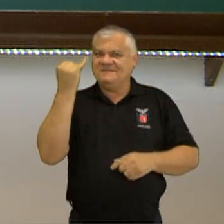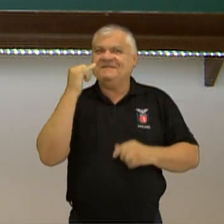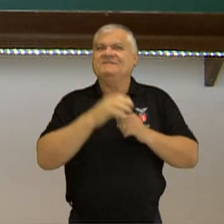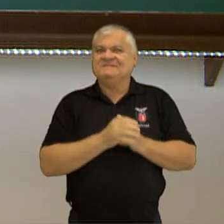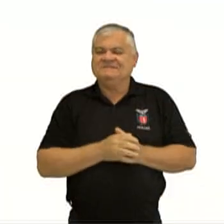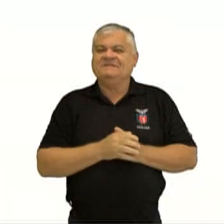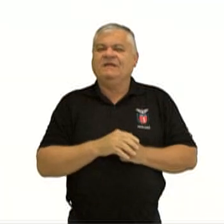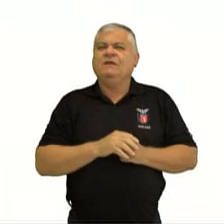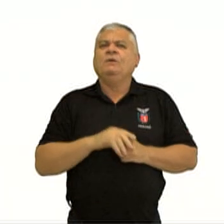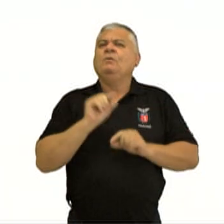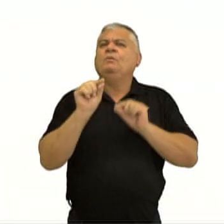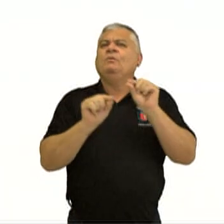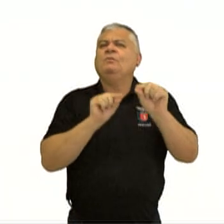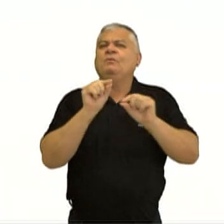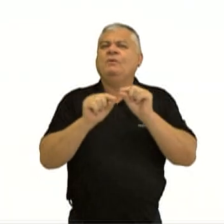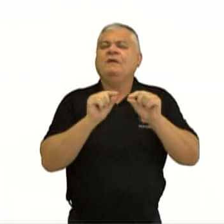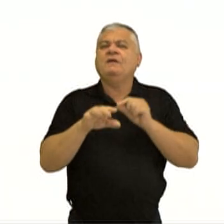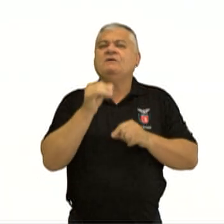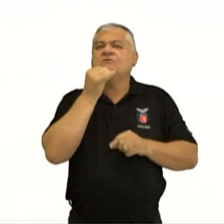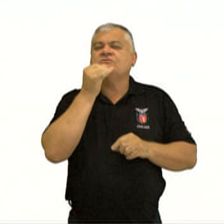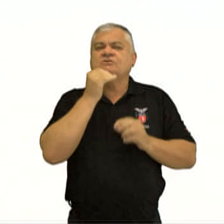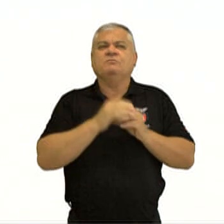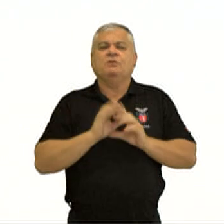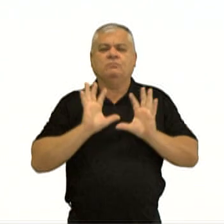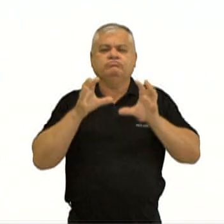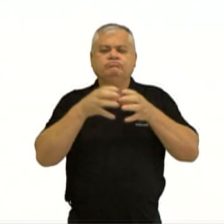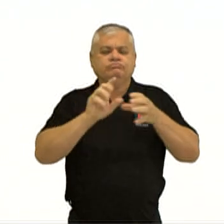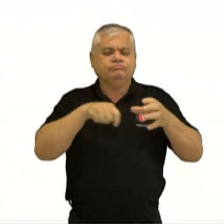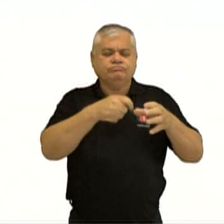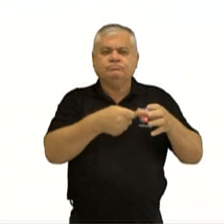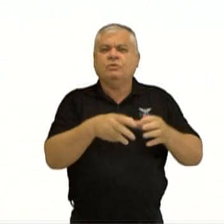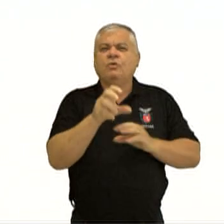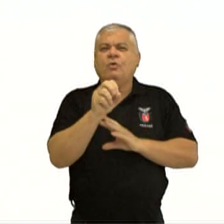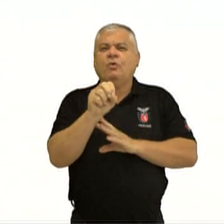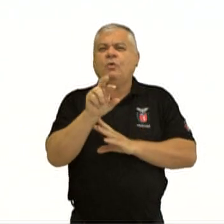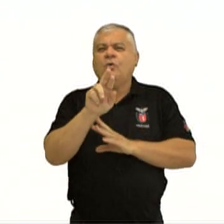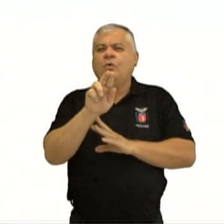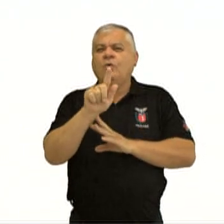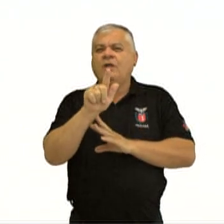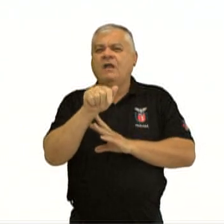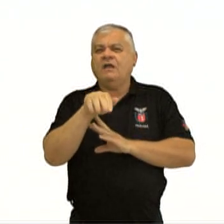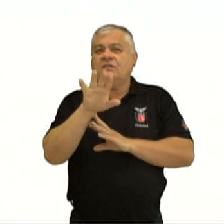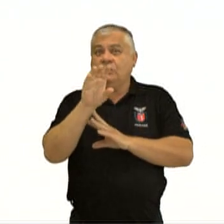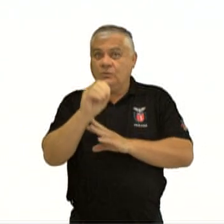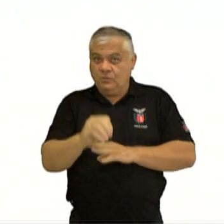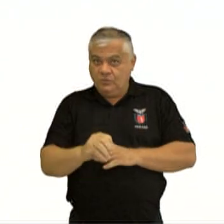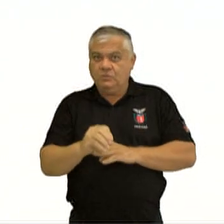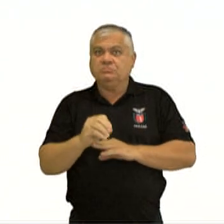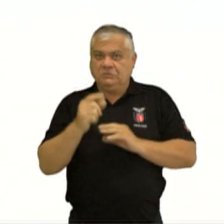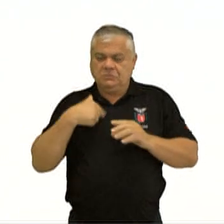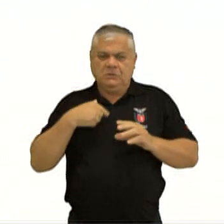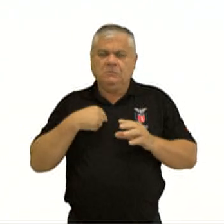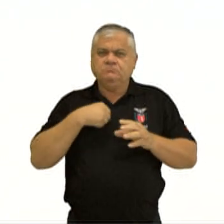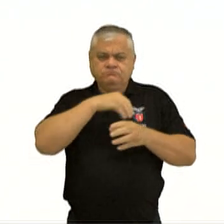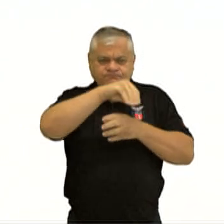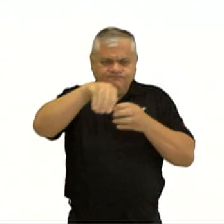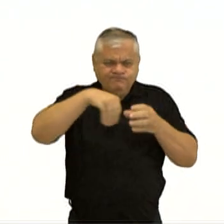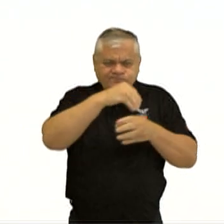vocês, sobre os compostos orgânicos, né? Trazendo uma revisão sobre compostos orgânicos e